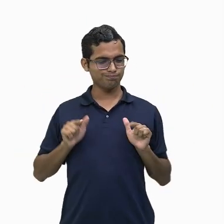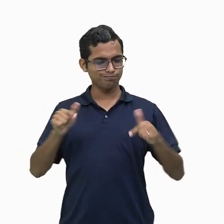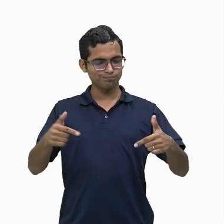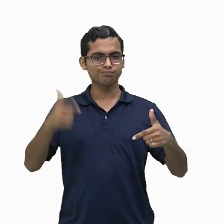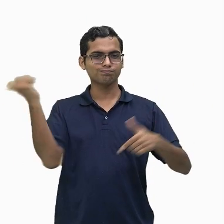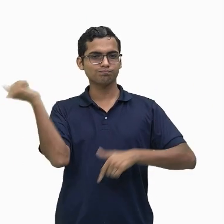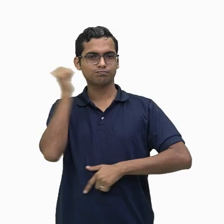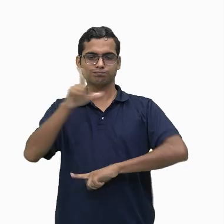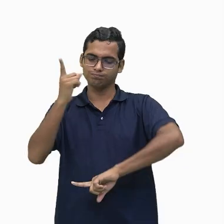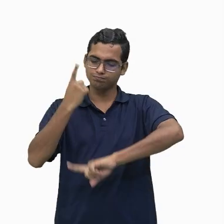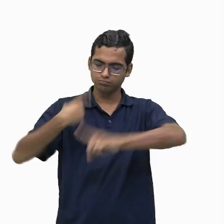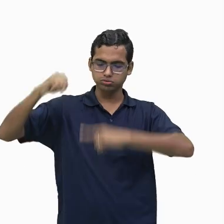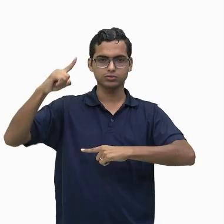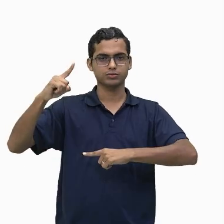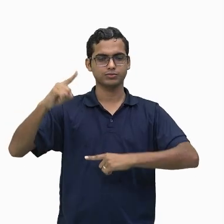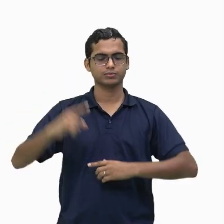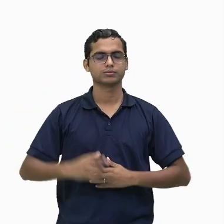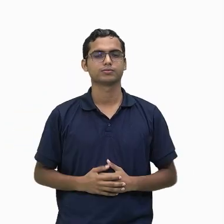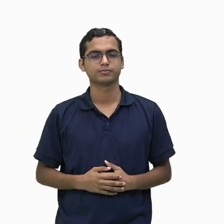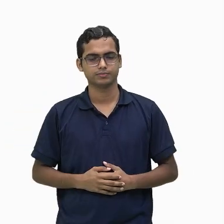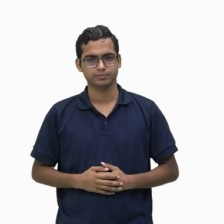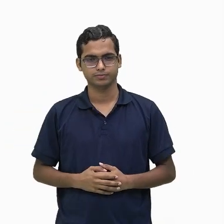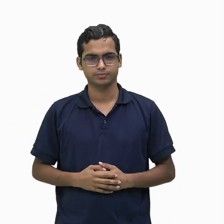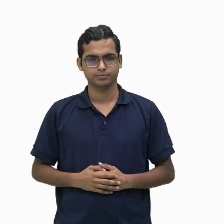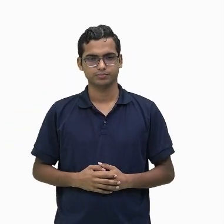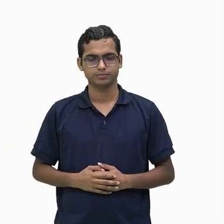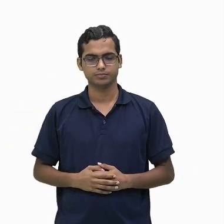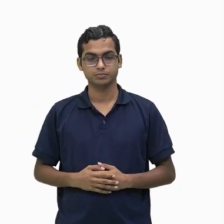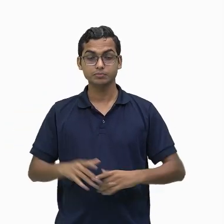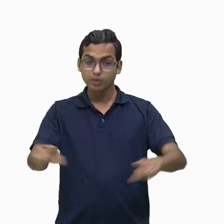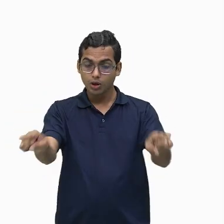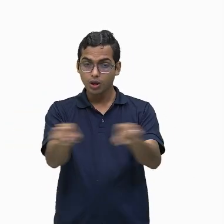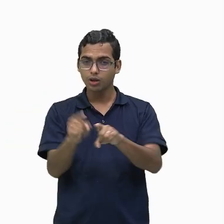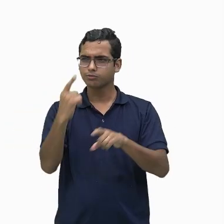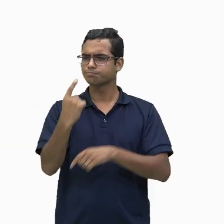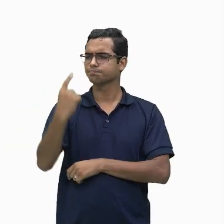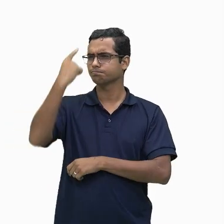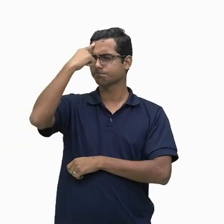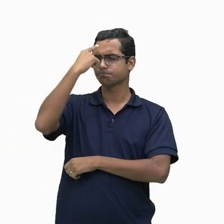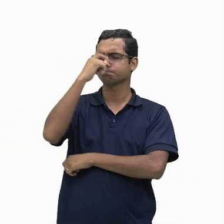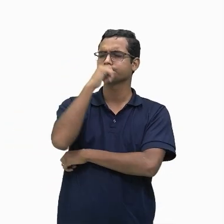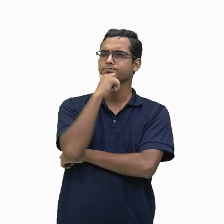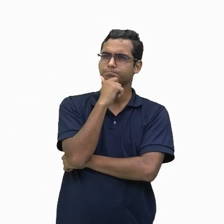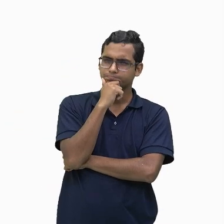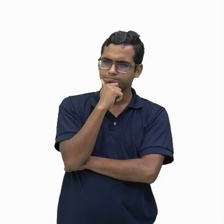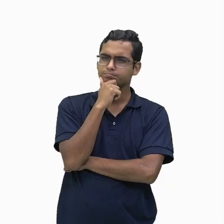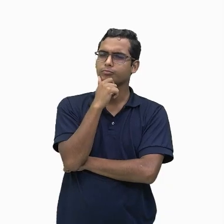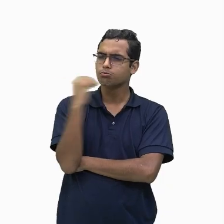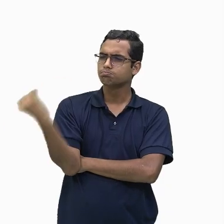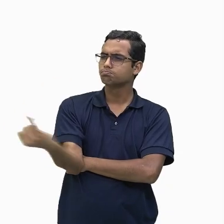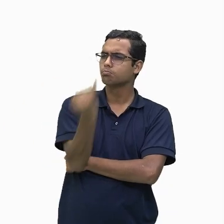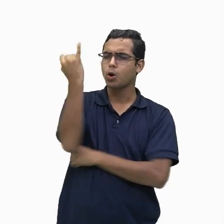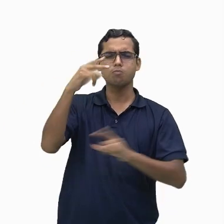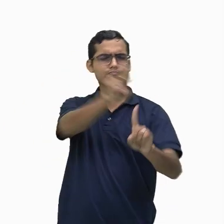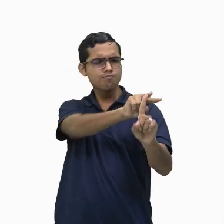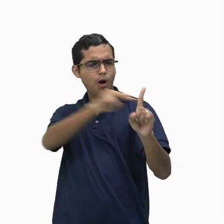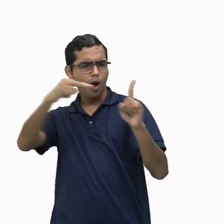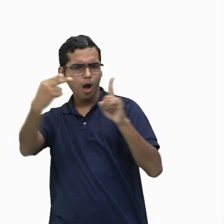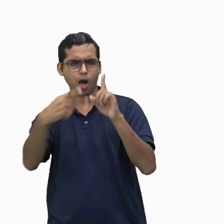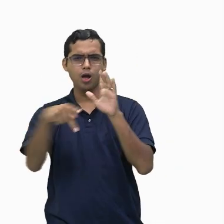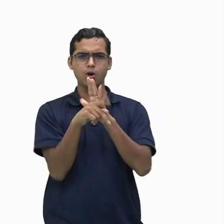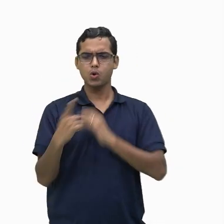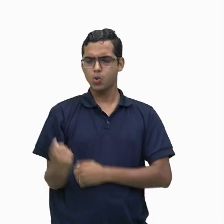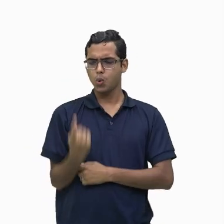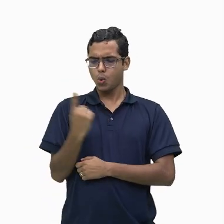posso pensar também em uma coisa muito importante. Como eu posso colocar essa perspectiva